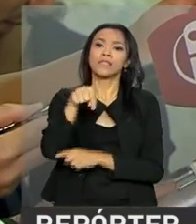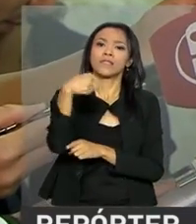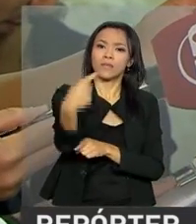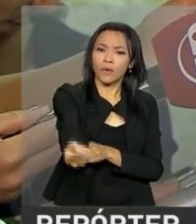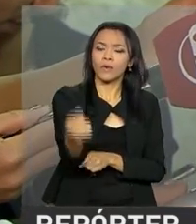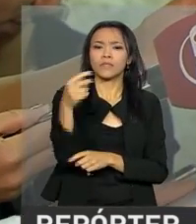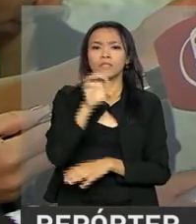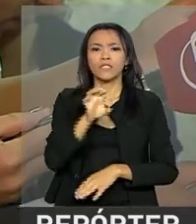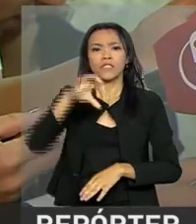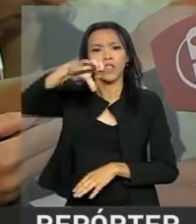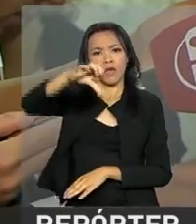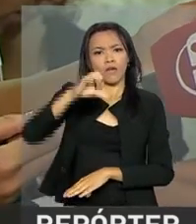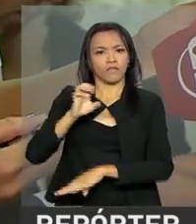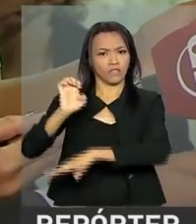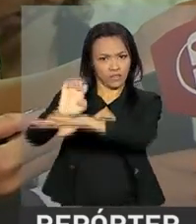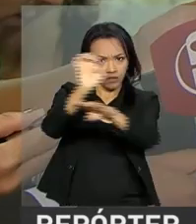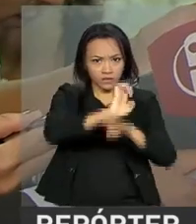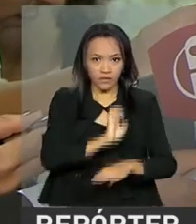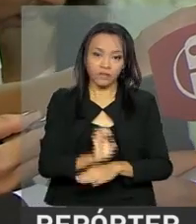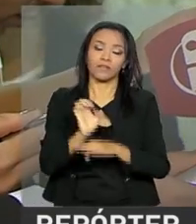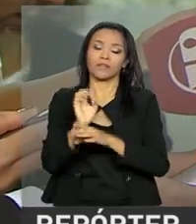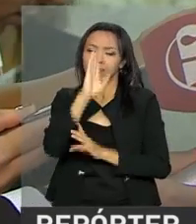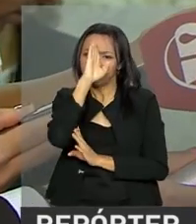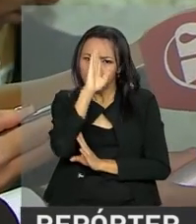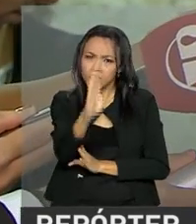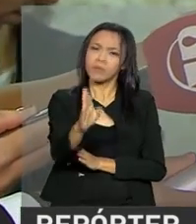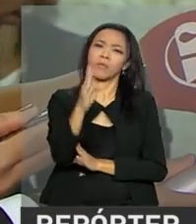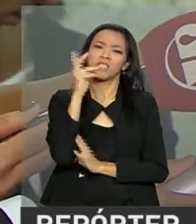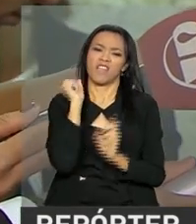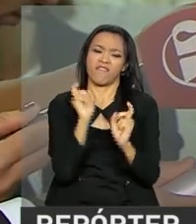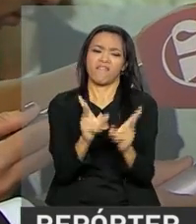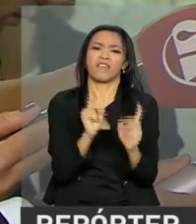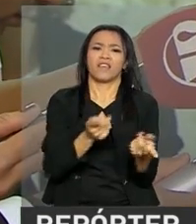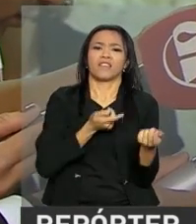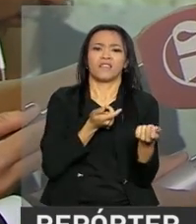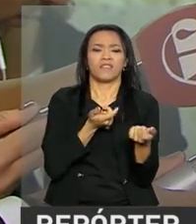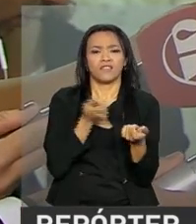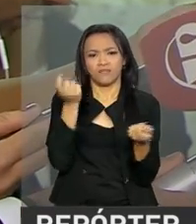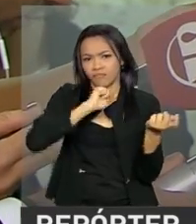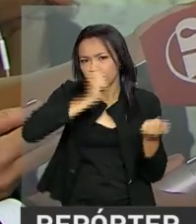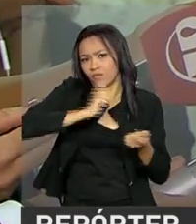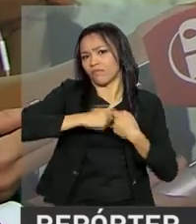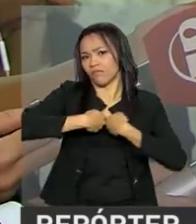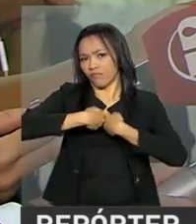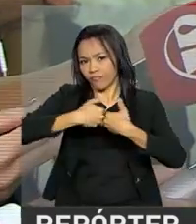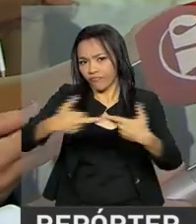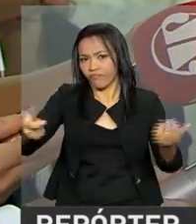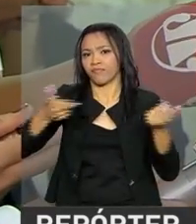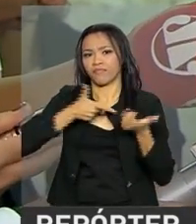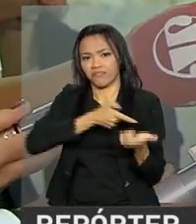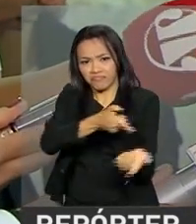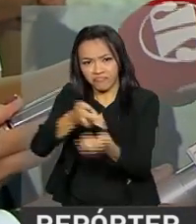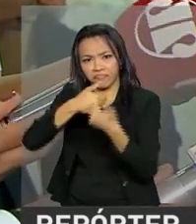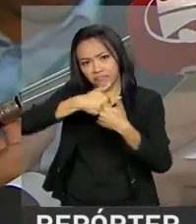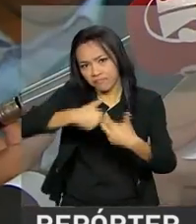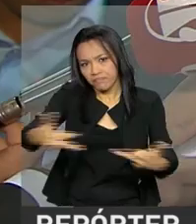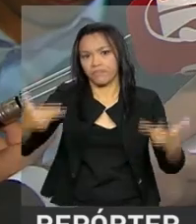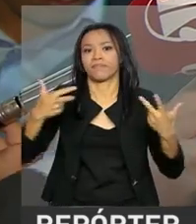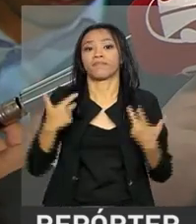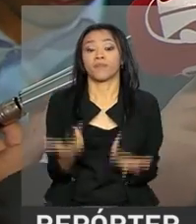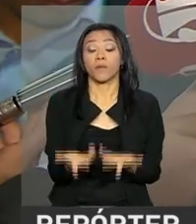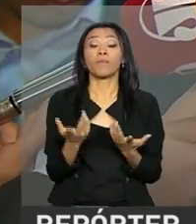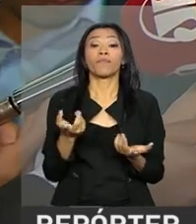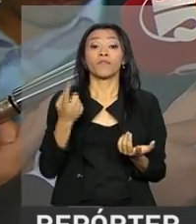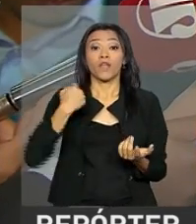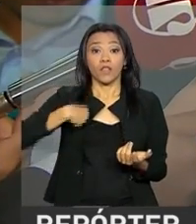nesses 9 estados, combatendo principalmente o narcotráfico, combatendo principalmente o crime transnacional. As